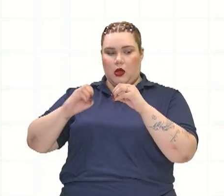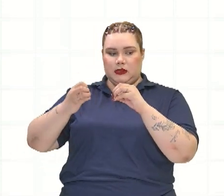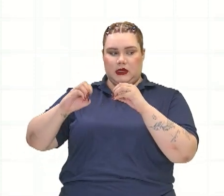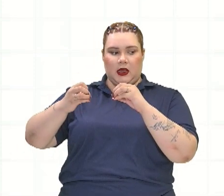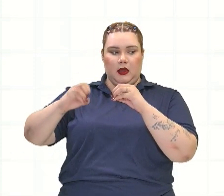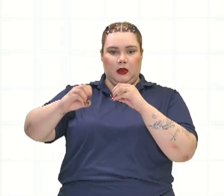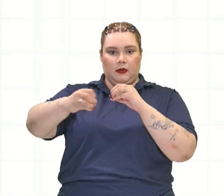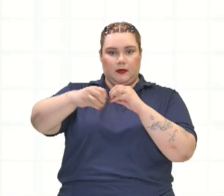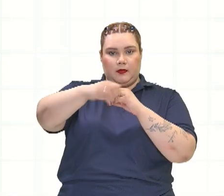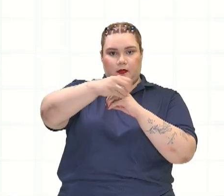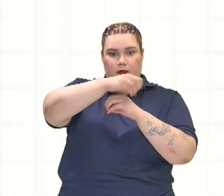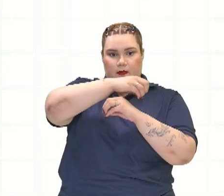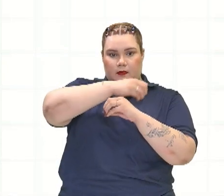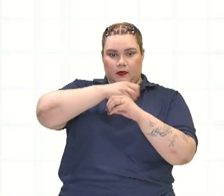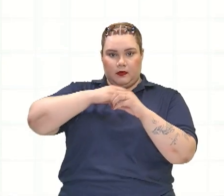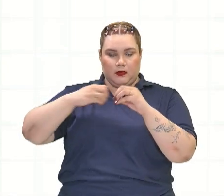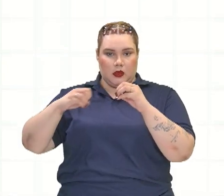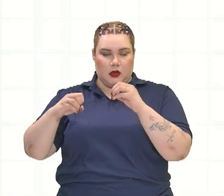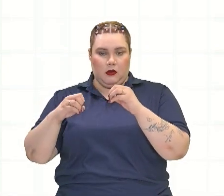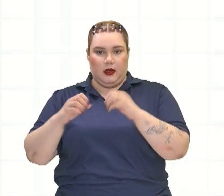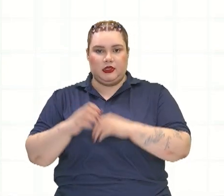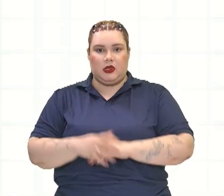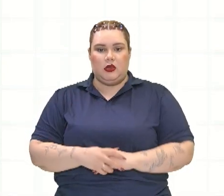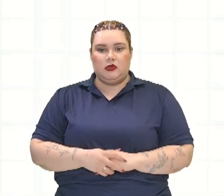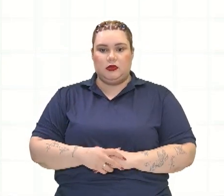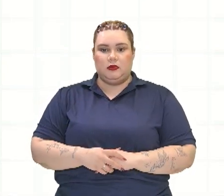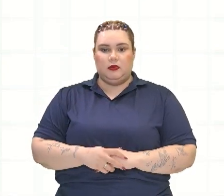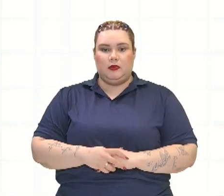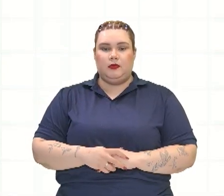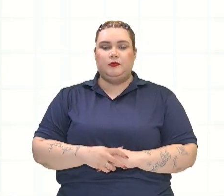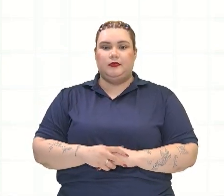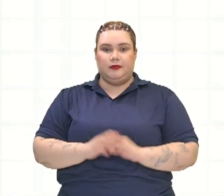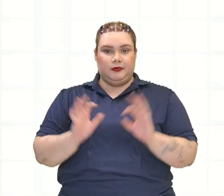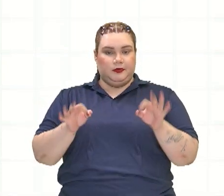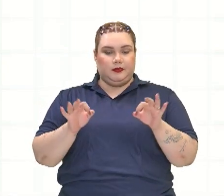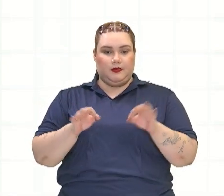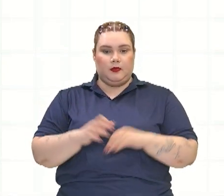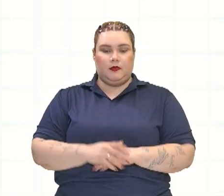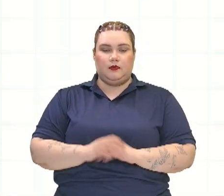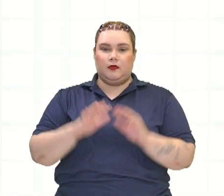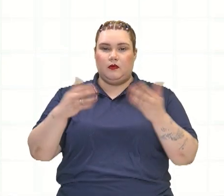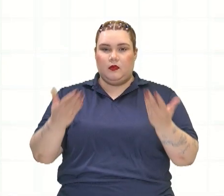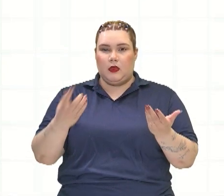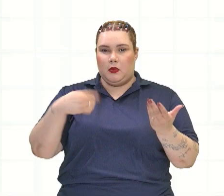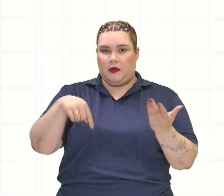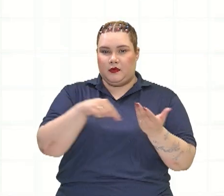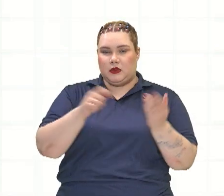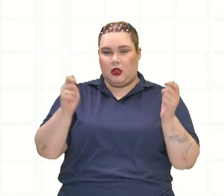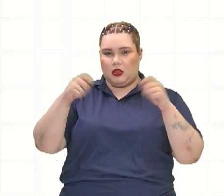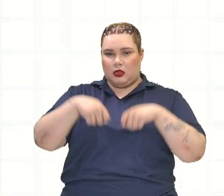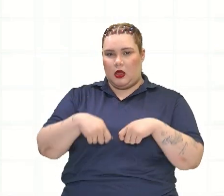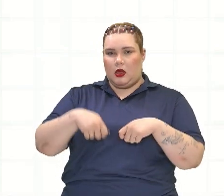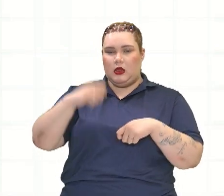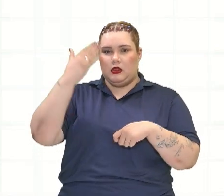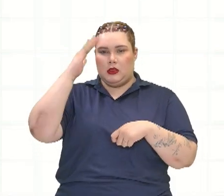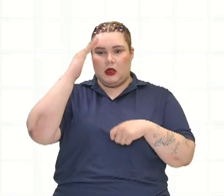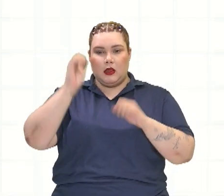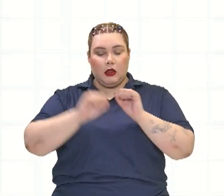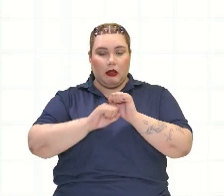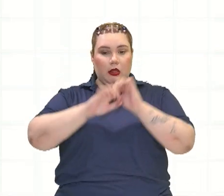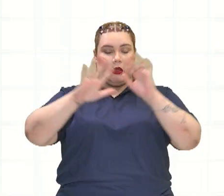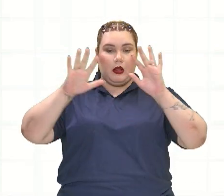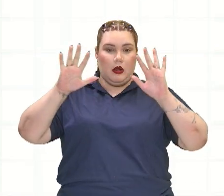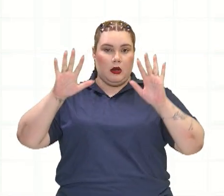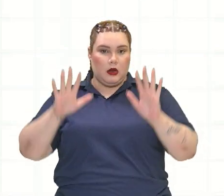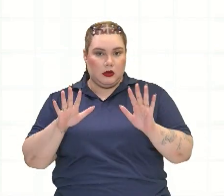o nosso planeta realiza ao redor do Sol. E para que vocês entendam mais esses fatores, né, que determinaram